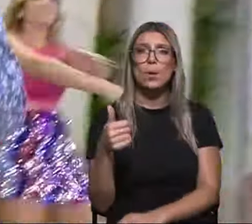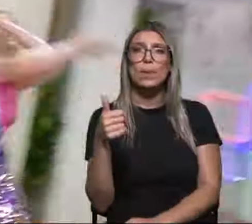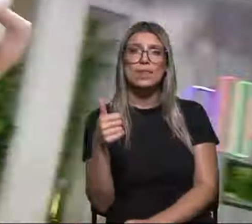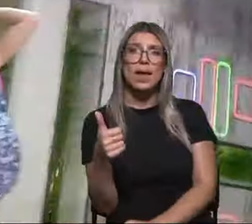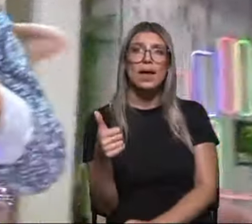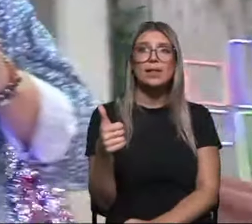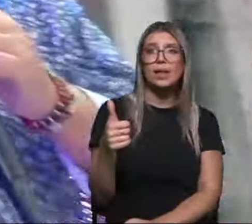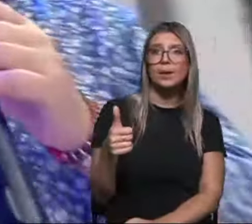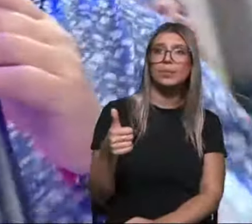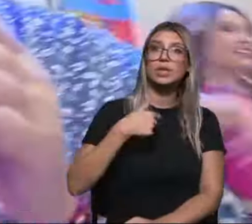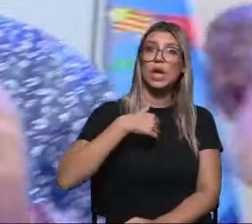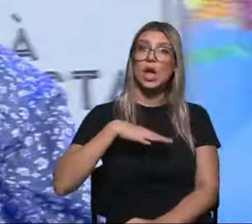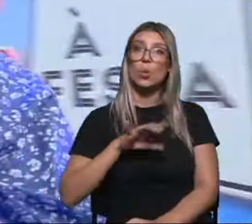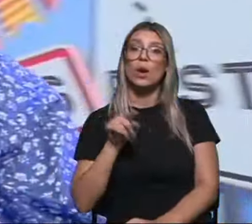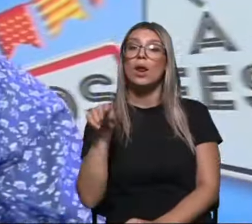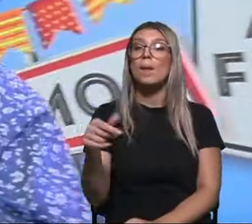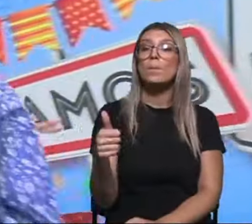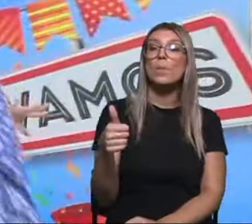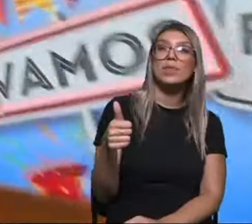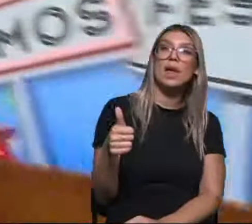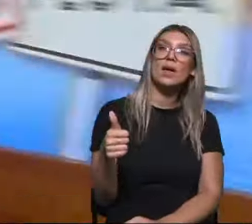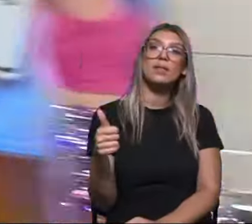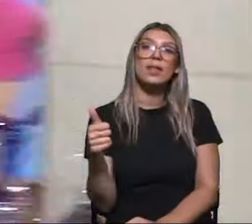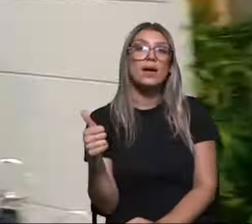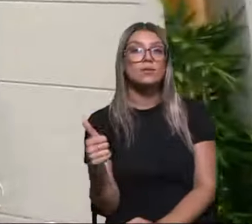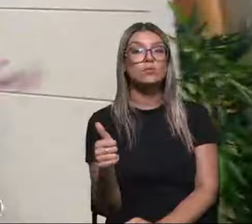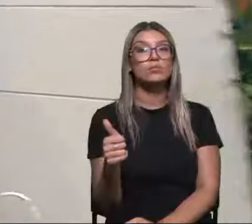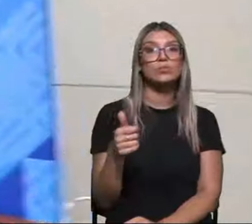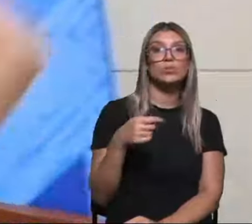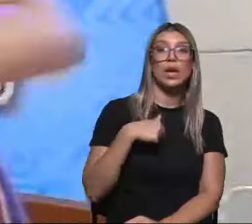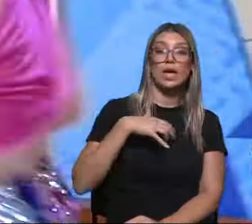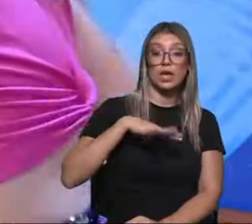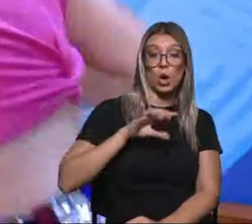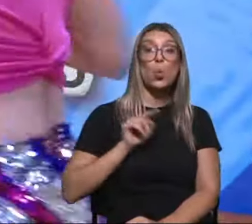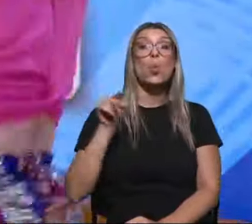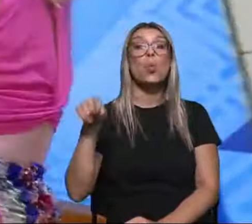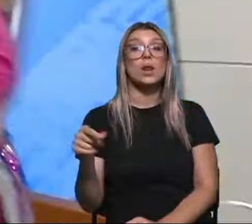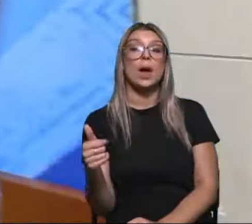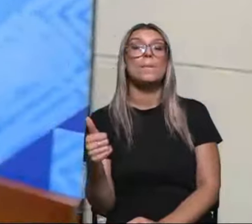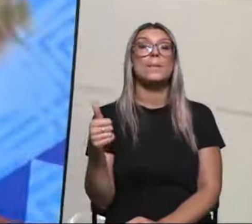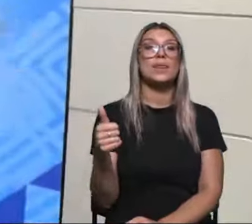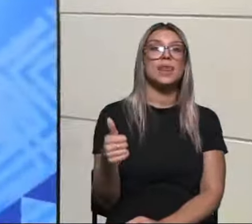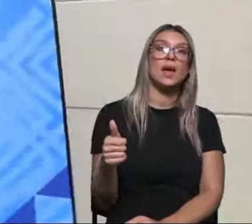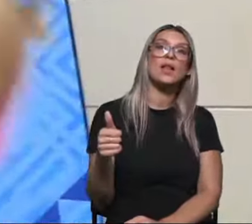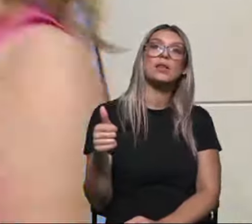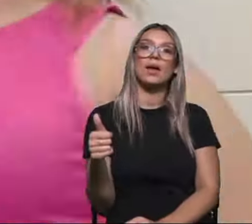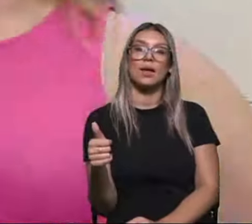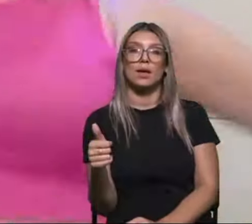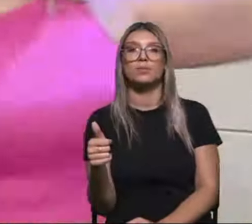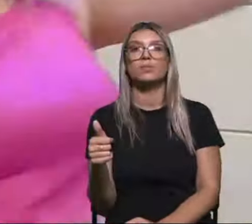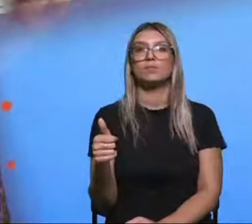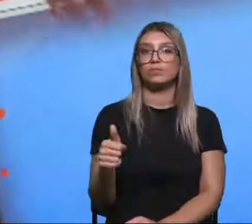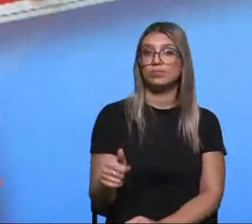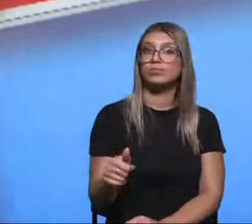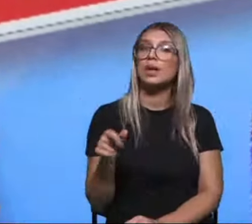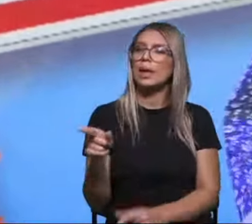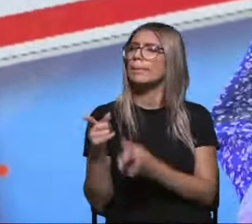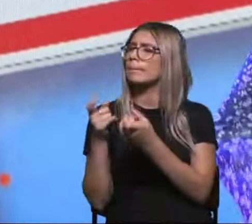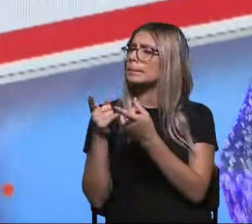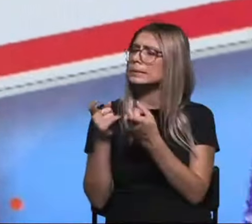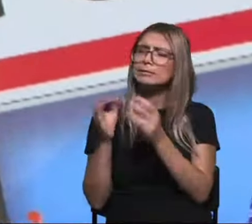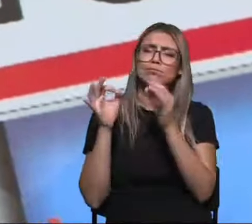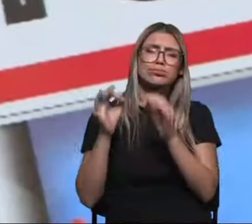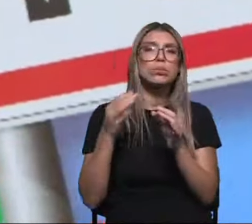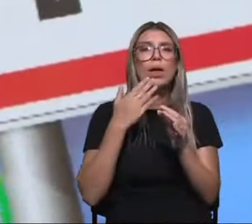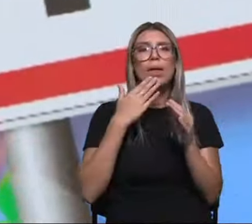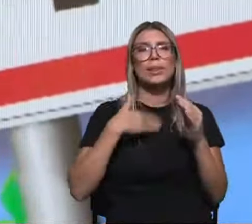dela, quero ir à boba dela. Ai, ai, ai. Quero ir à boba dela. E ela é tudo o que eu preciso para